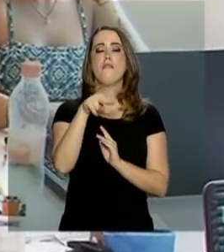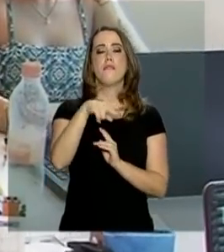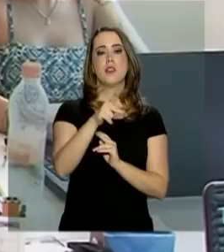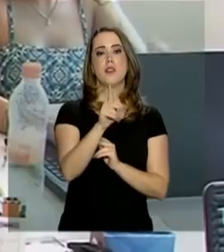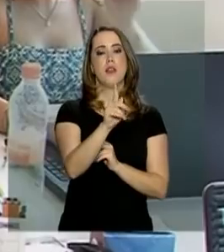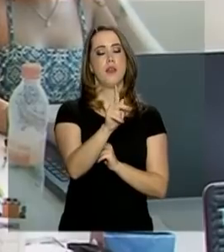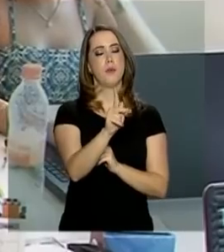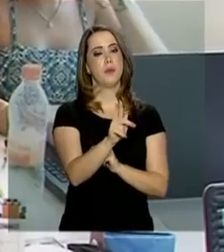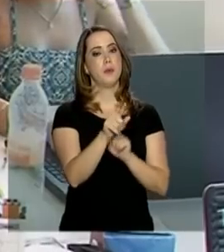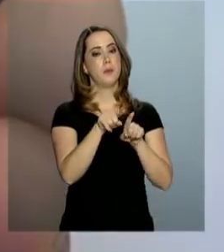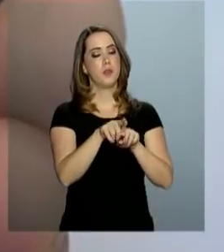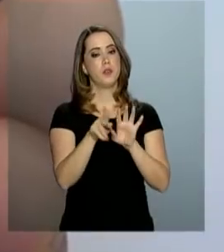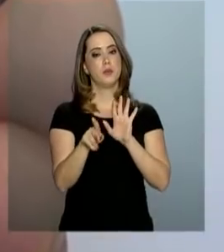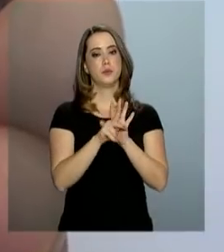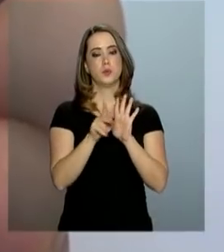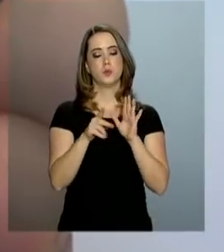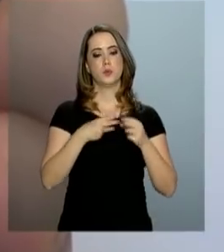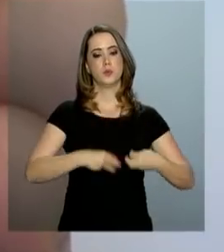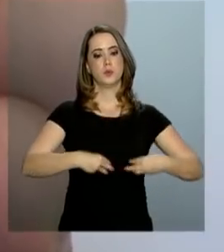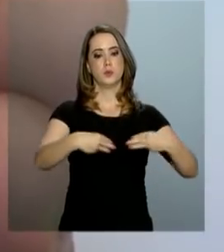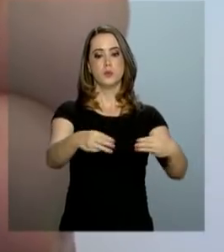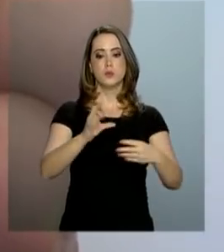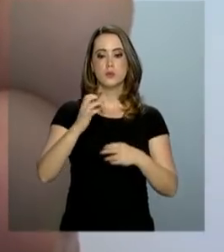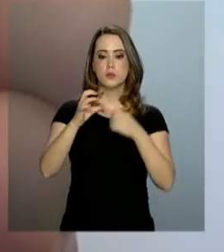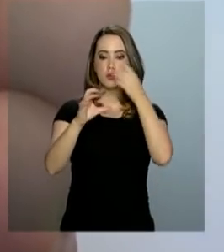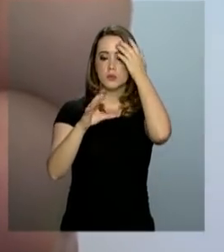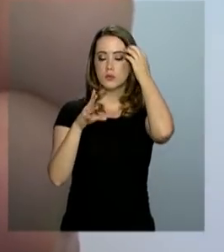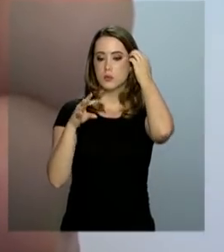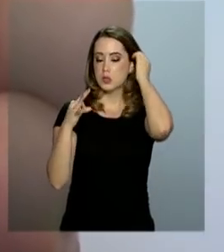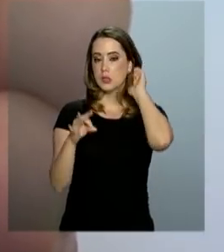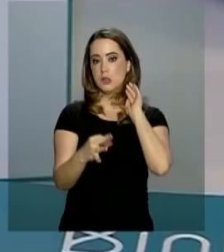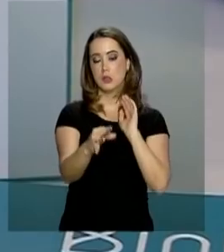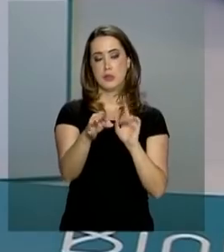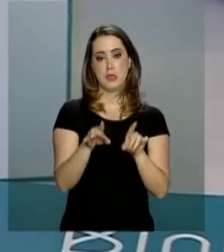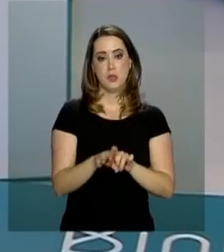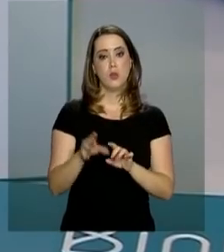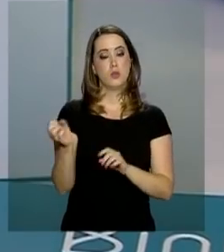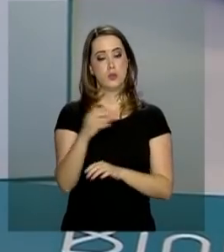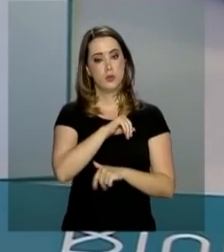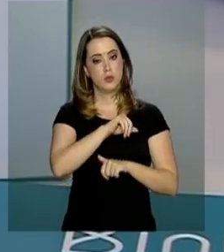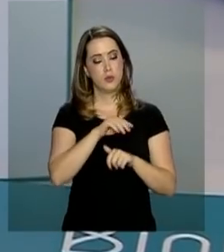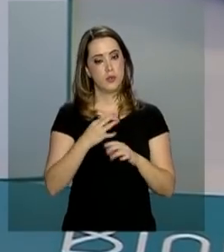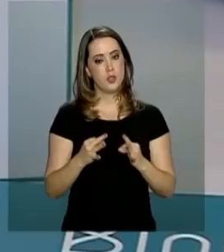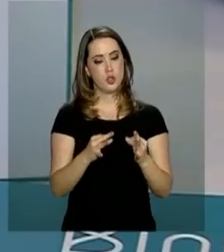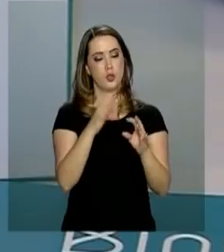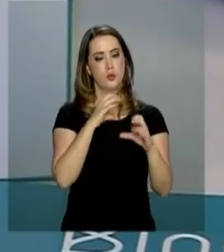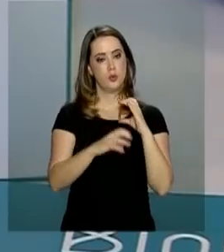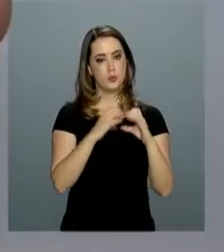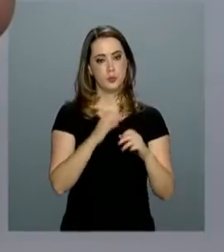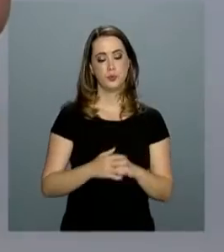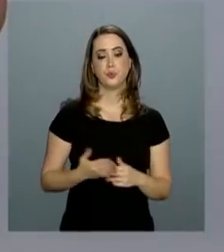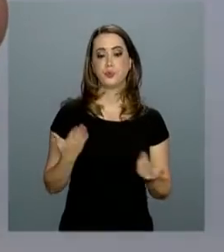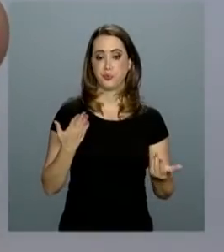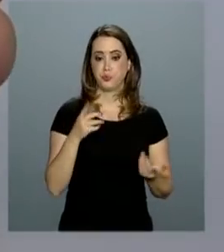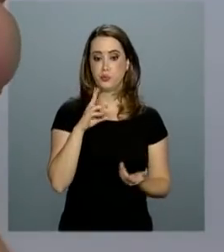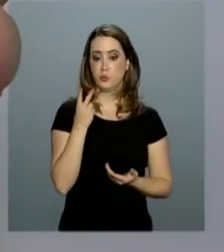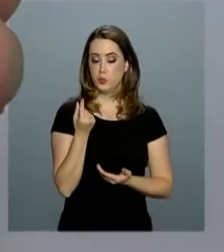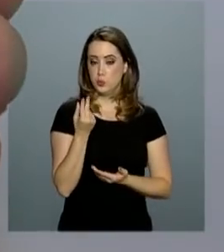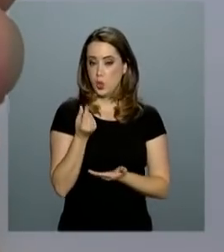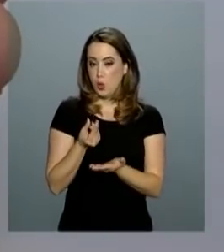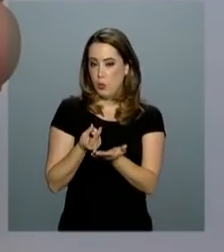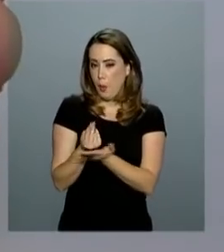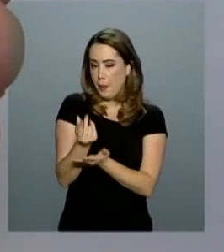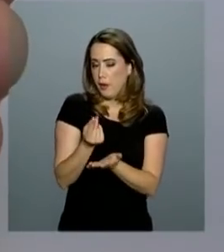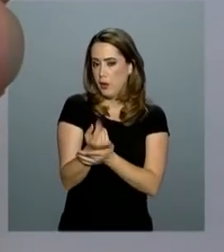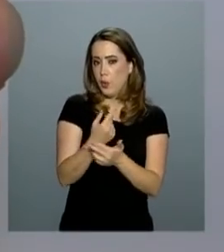de estudos e projetos ligada ao Ministério da Ciência, Tecnologia, Inovações e Comunicações. O dinheiro será